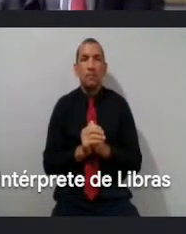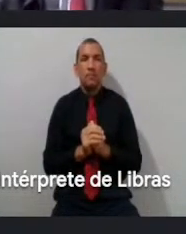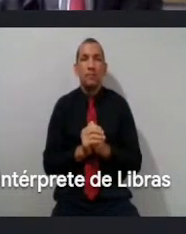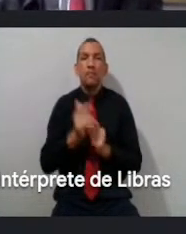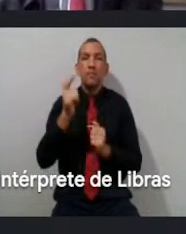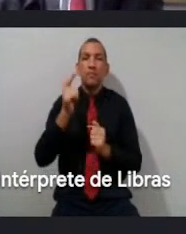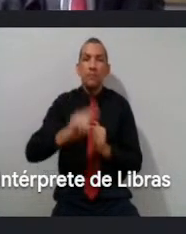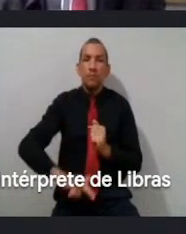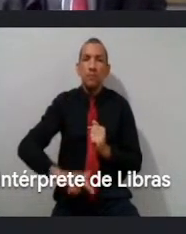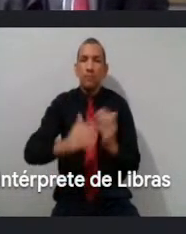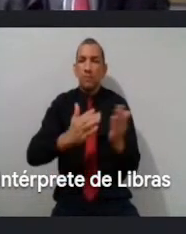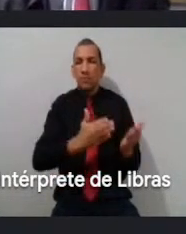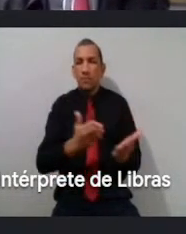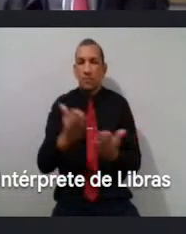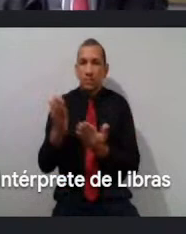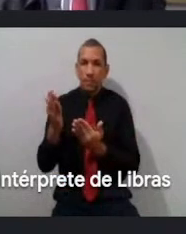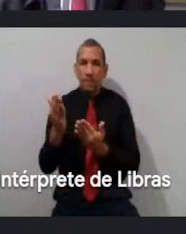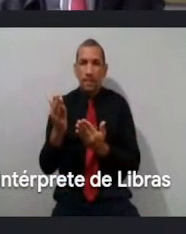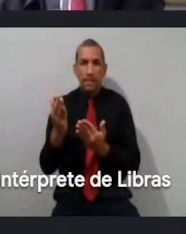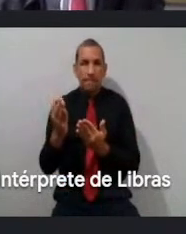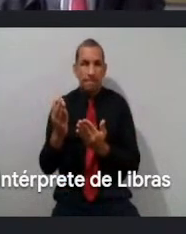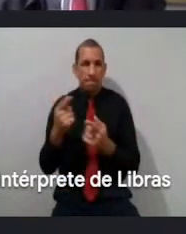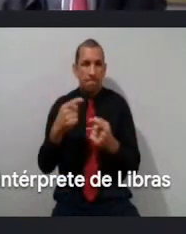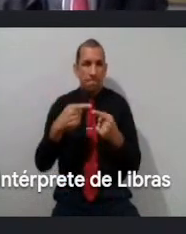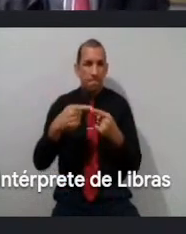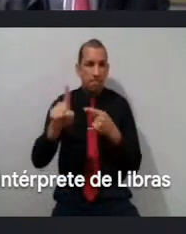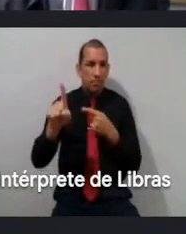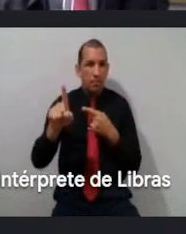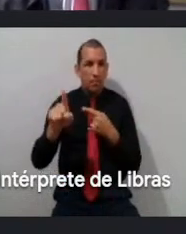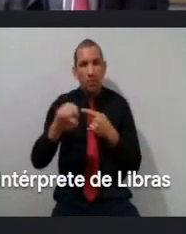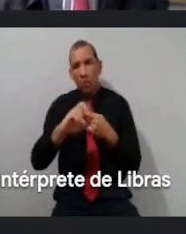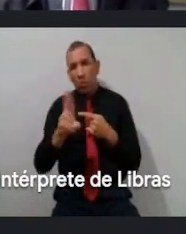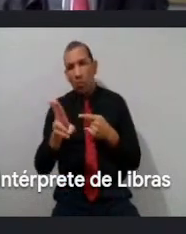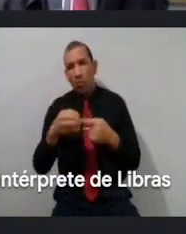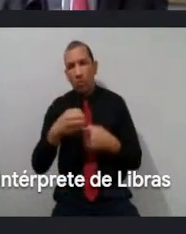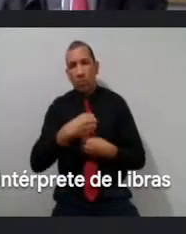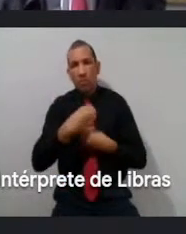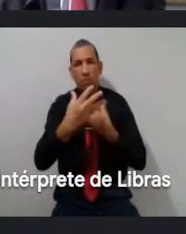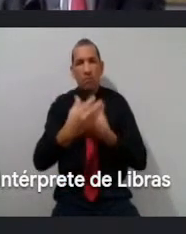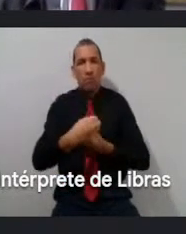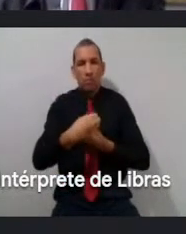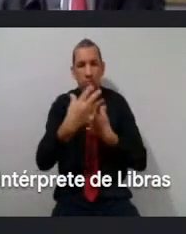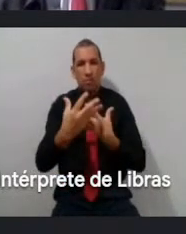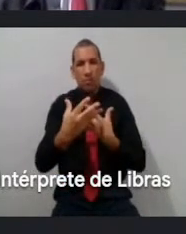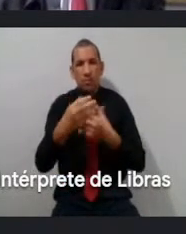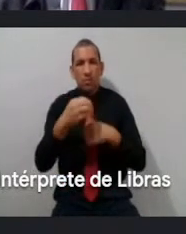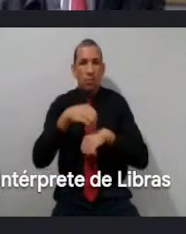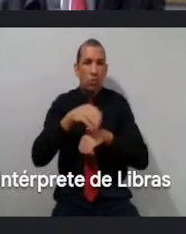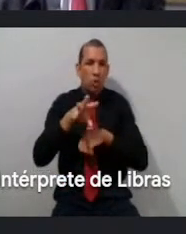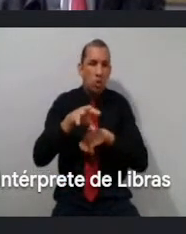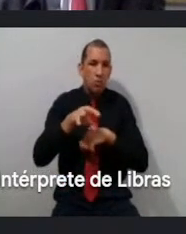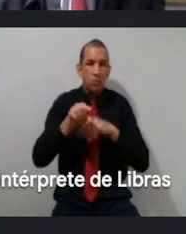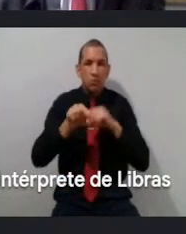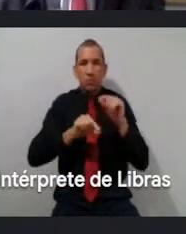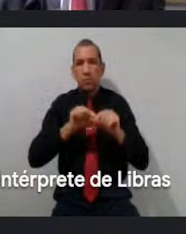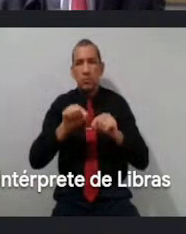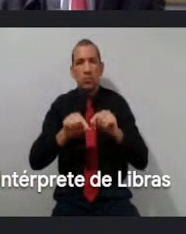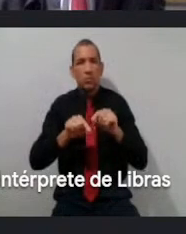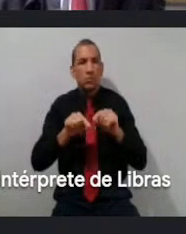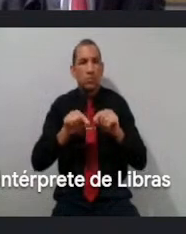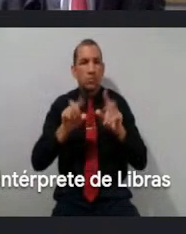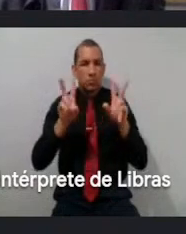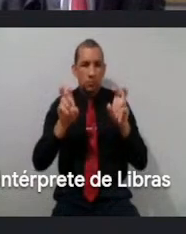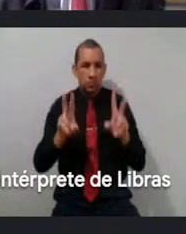Olho d'Água dos demais e alguma emergência ou manifestação alguma sugestão adição